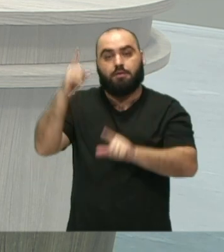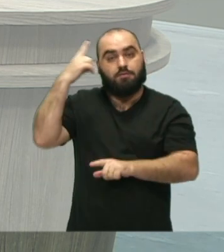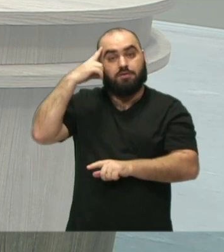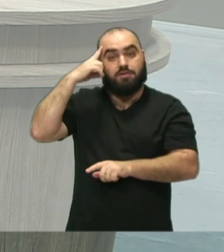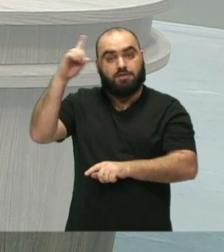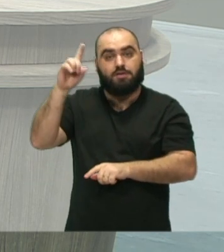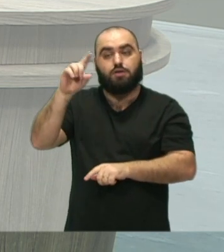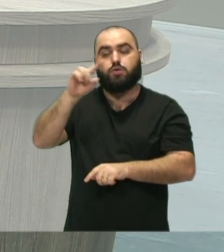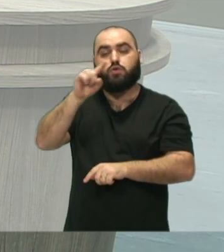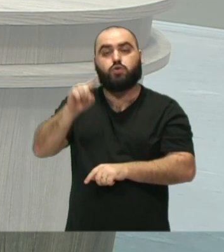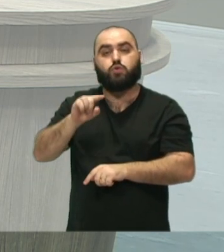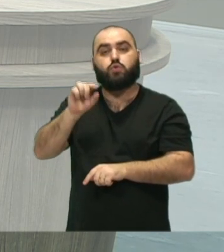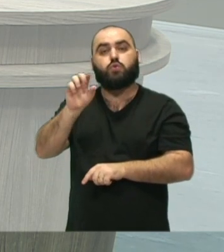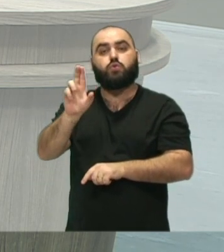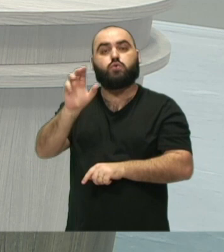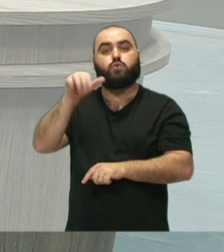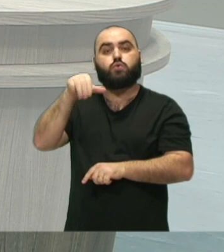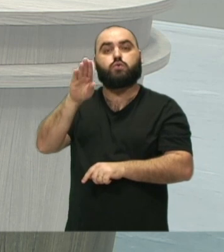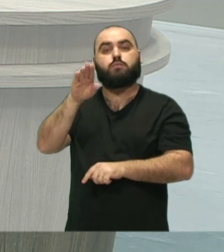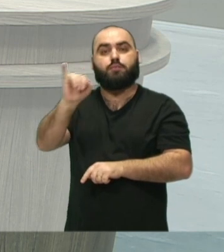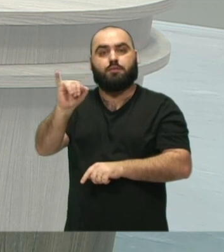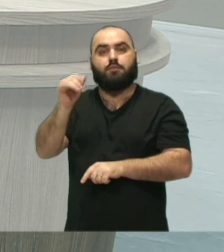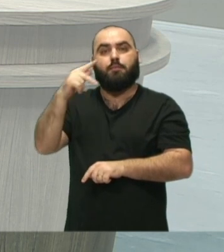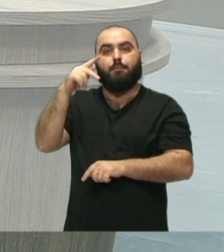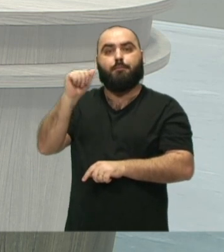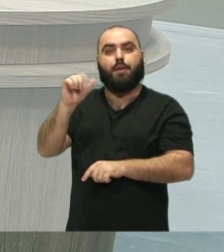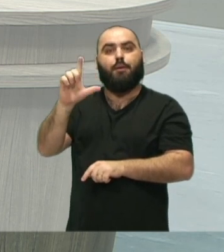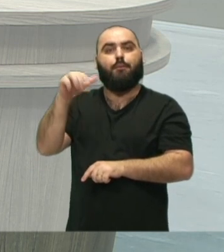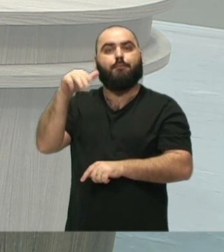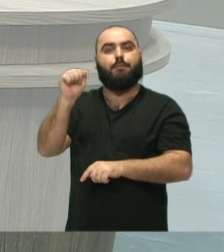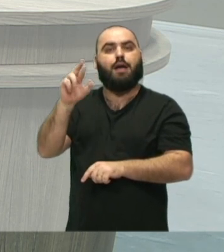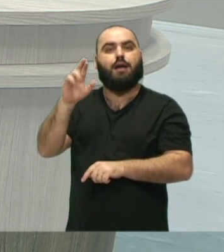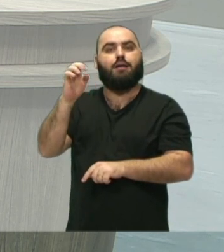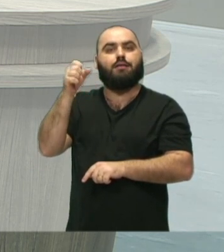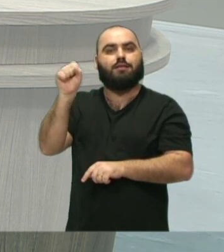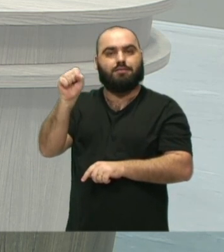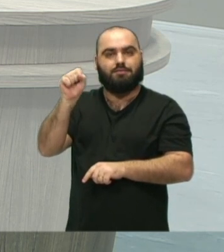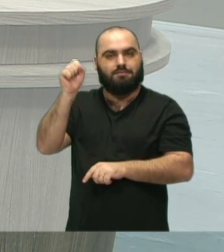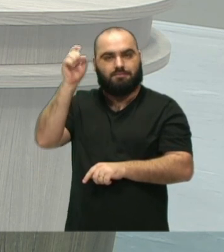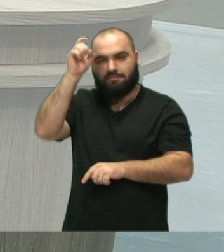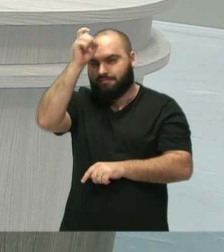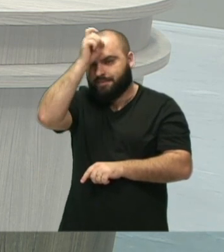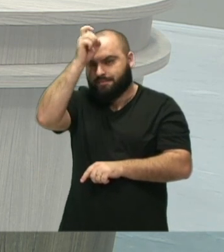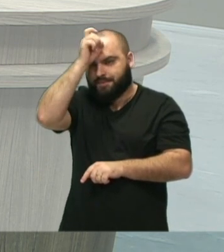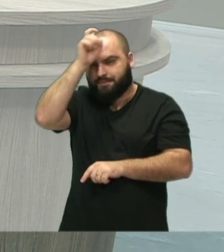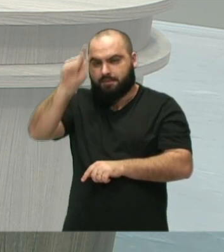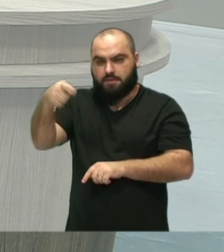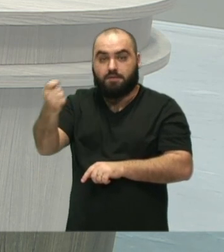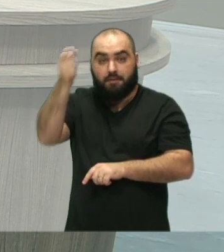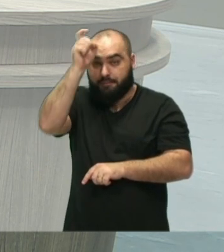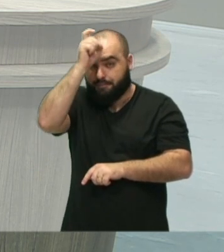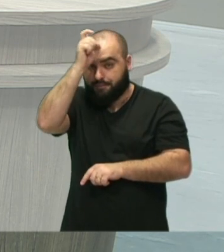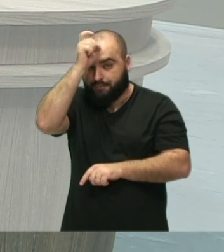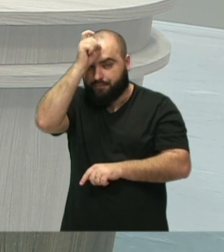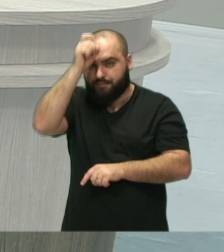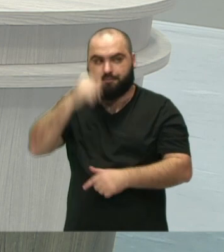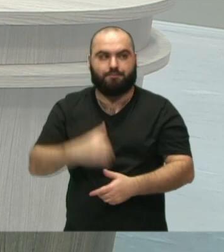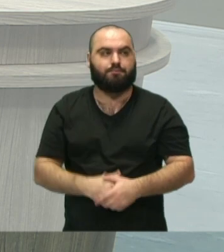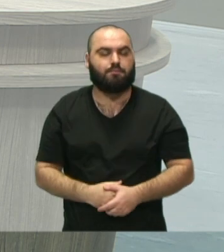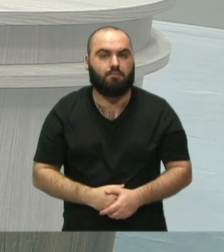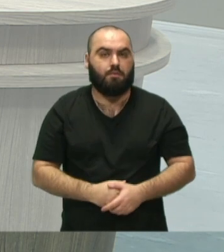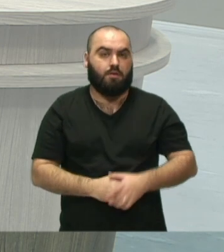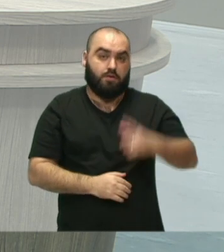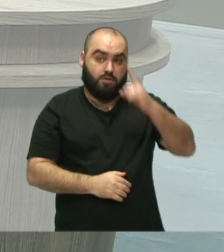Quer dizer, essa é uma figura que caiu, assim, a maior parte das pessoas, pelo menos já ouviu falar, conhece e tal, até porque o 20